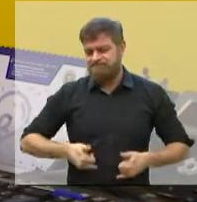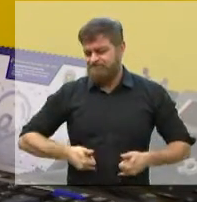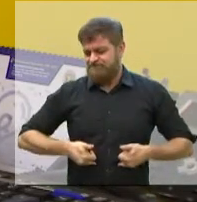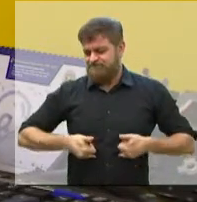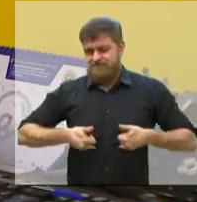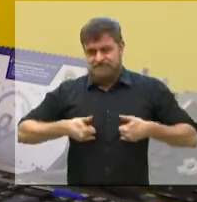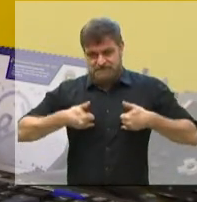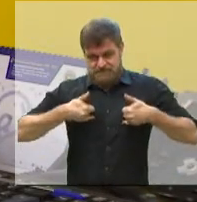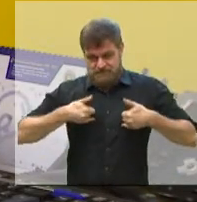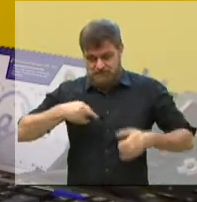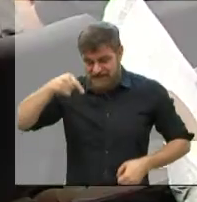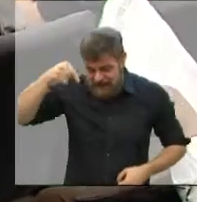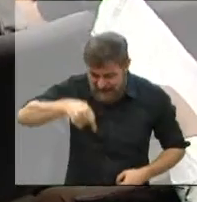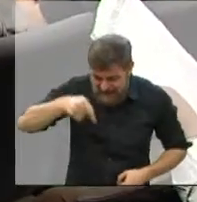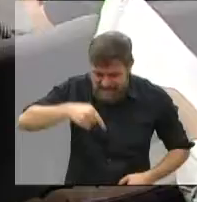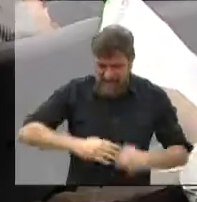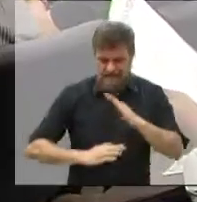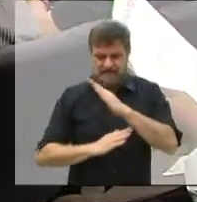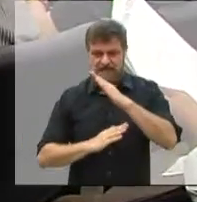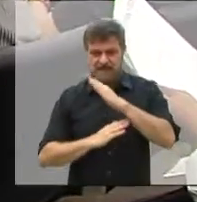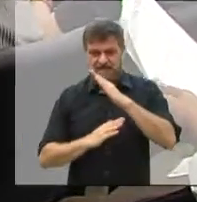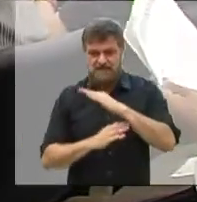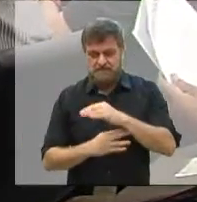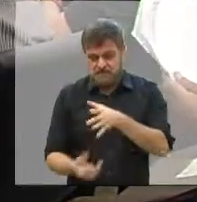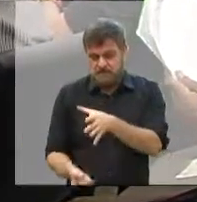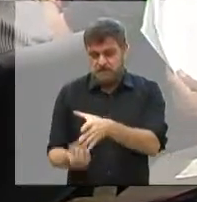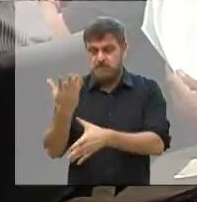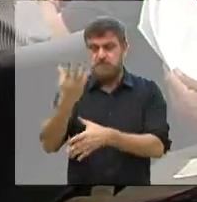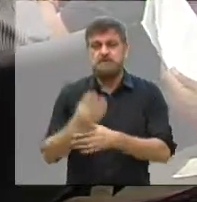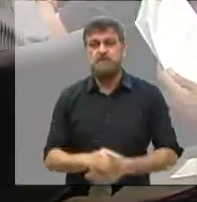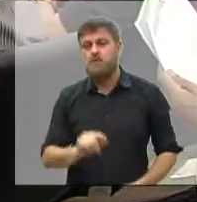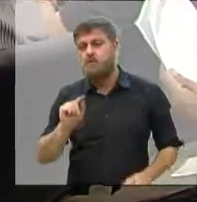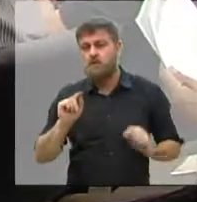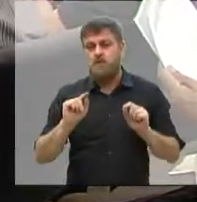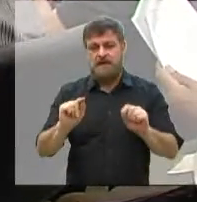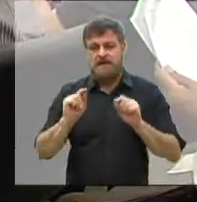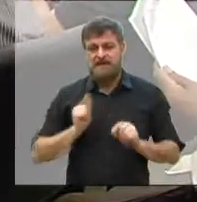de fazer aqui, que nasceu aqui na Câmara Municipal